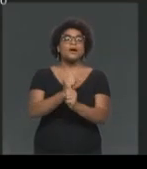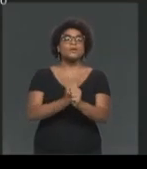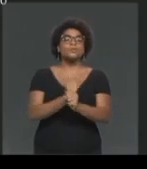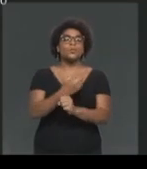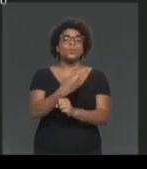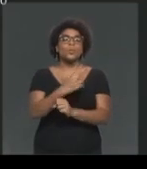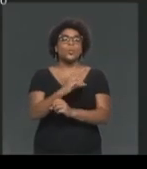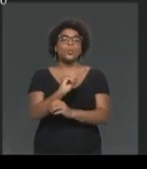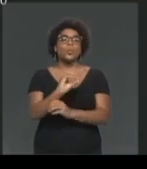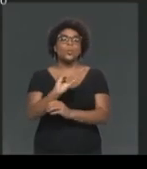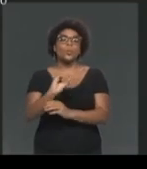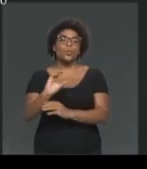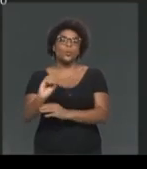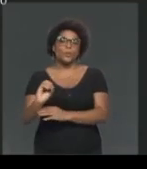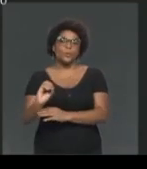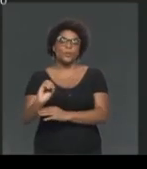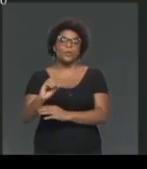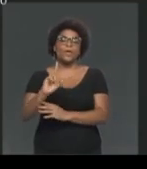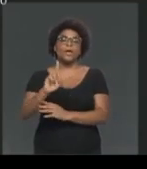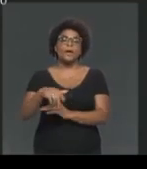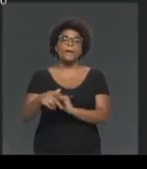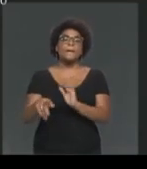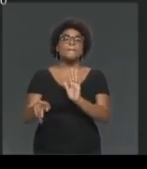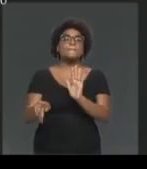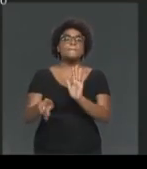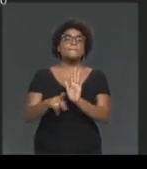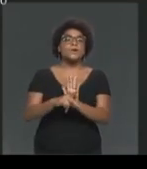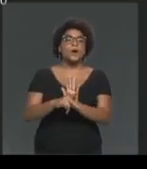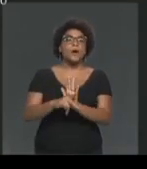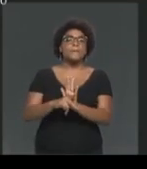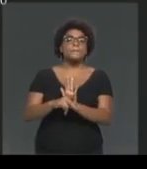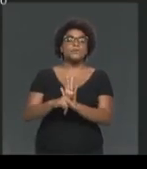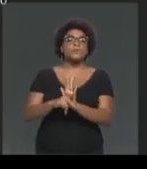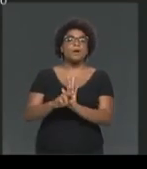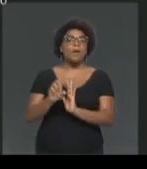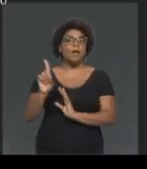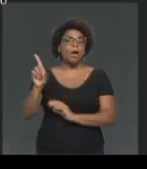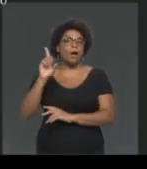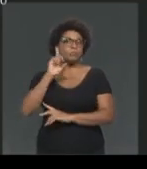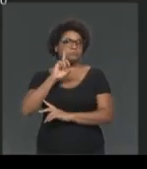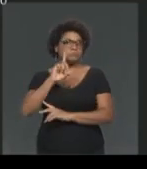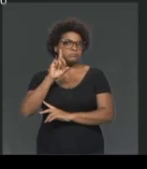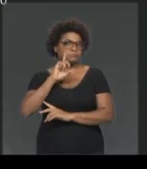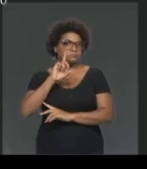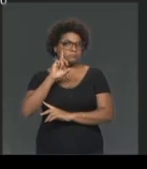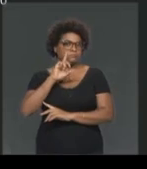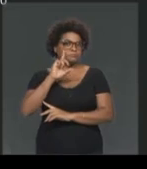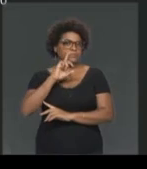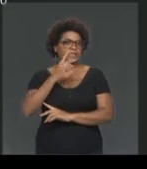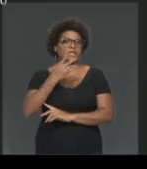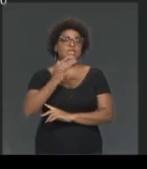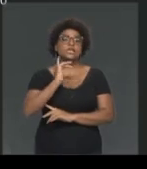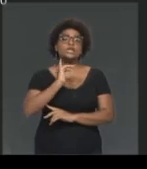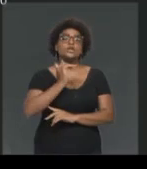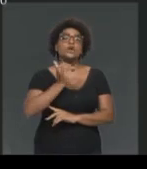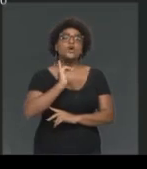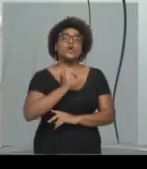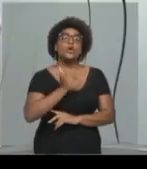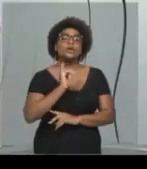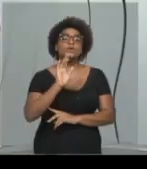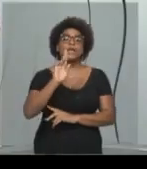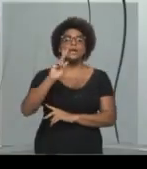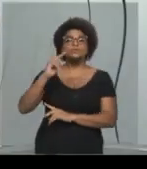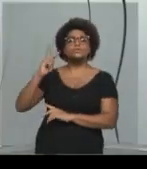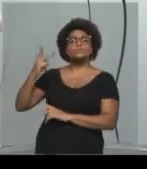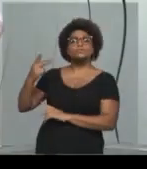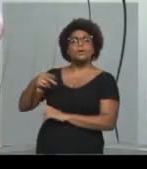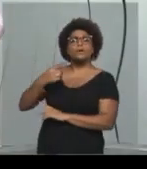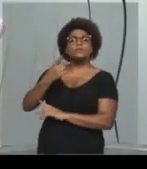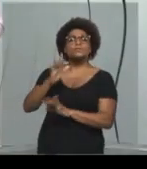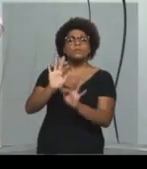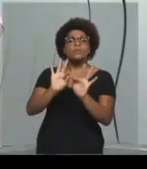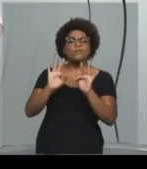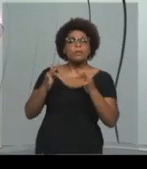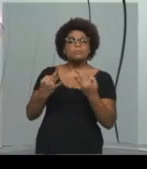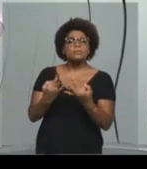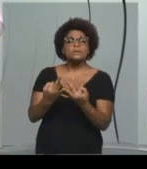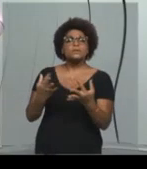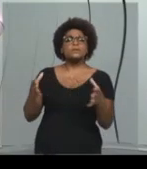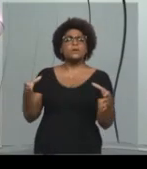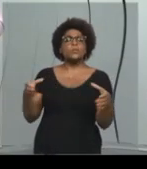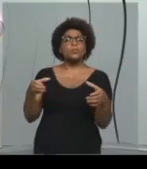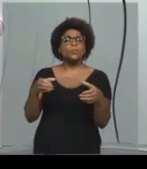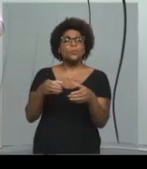produção norte-americana, e se trata da história de uma família, enfim, de um grupo de